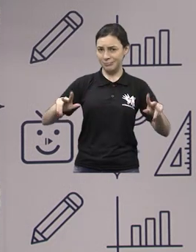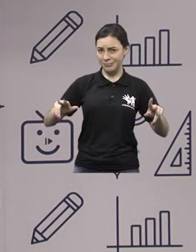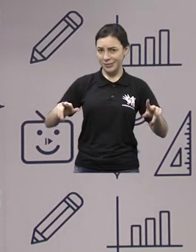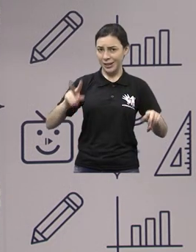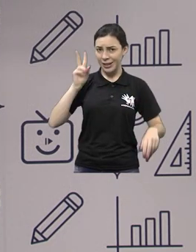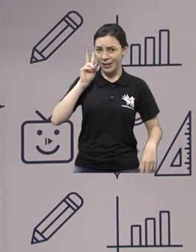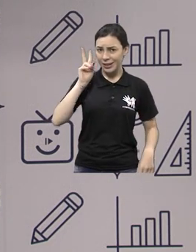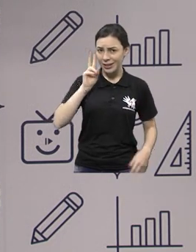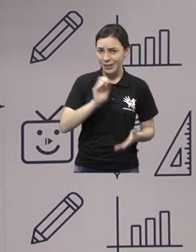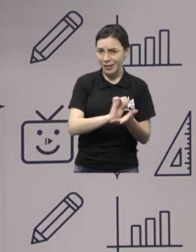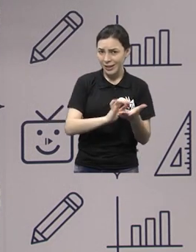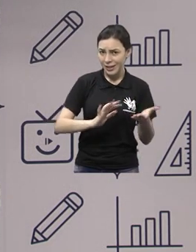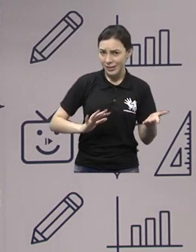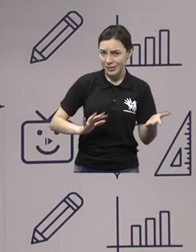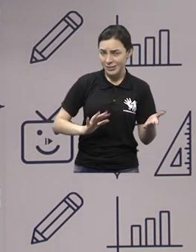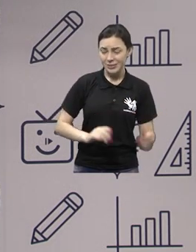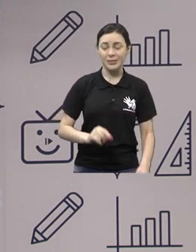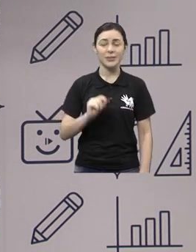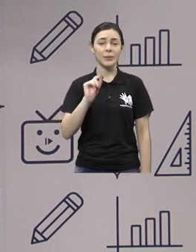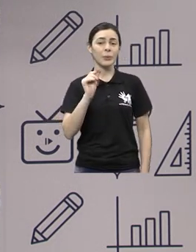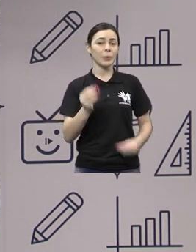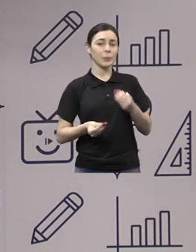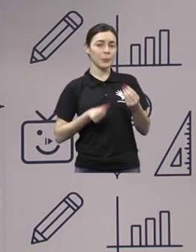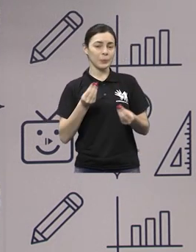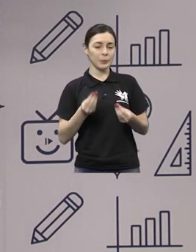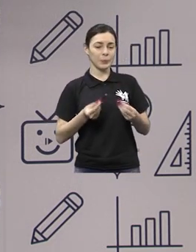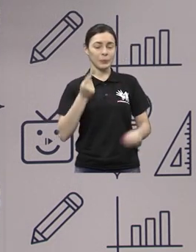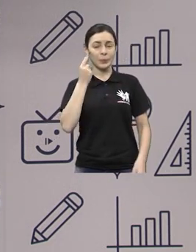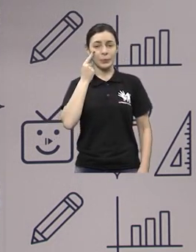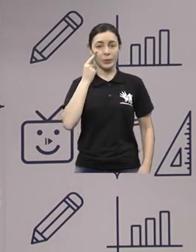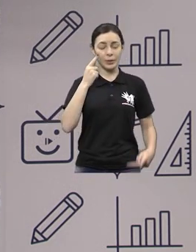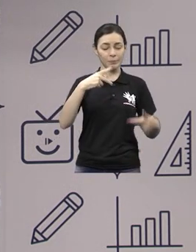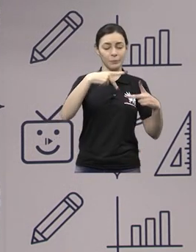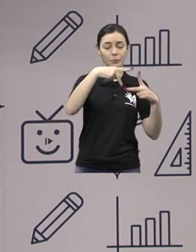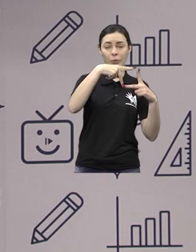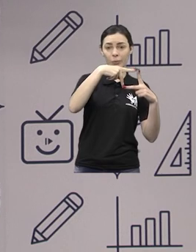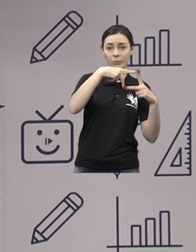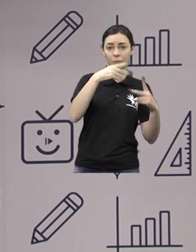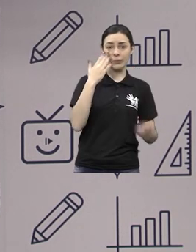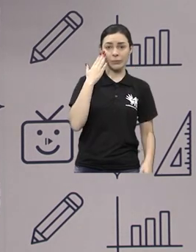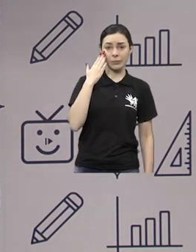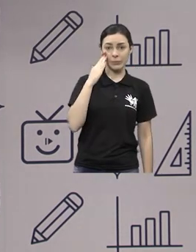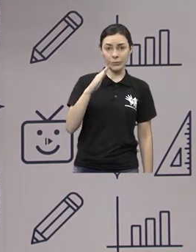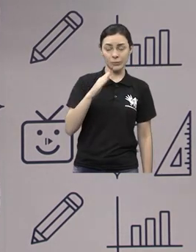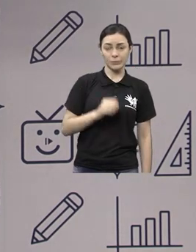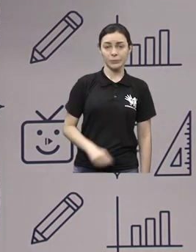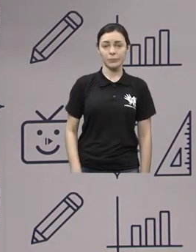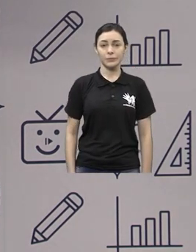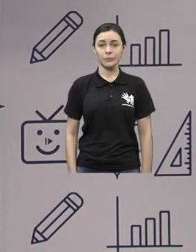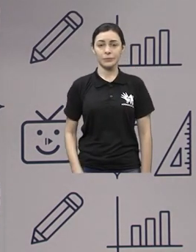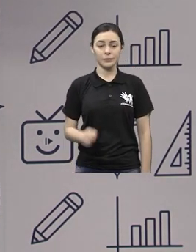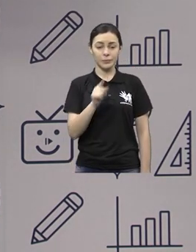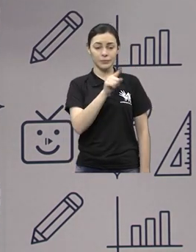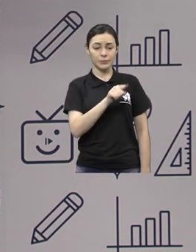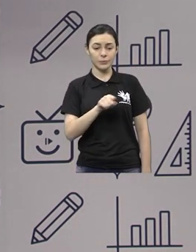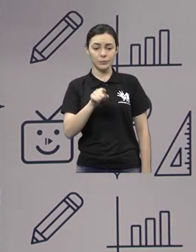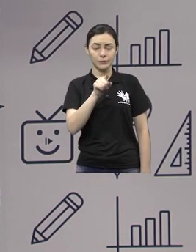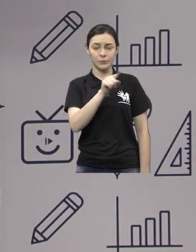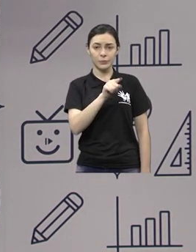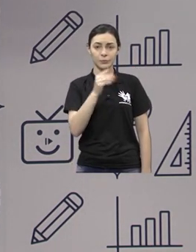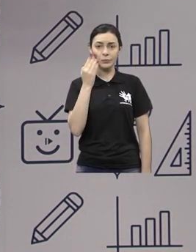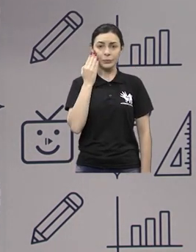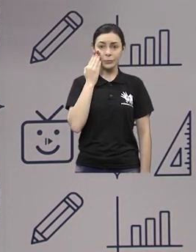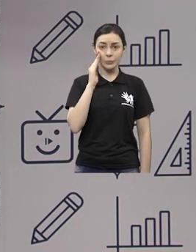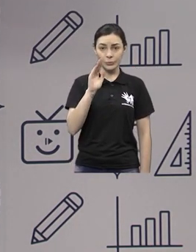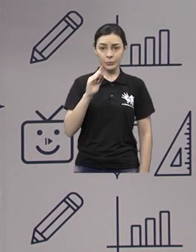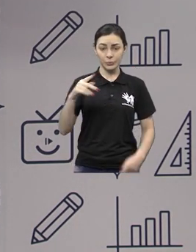Vocês lembram da atividade que ela deixou? Então tá lá, elas iniciaram com o quadrado azul, com o